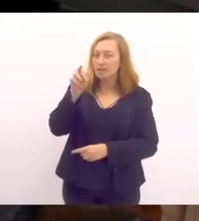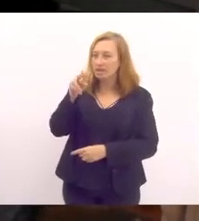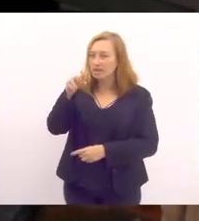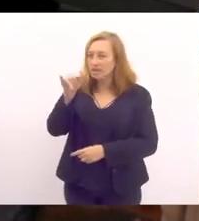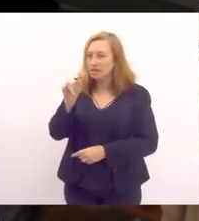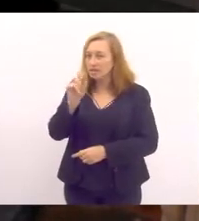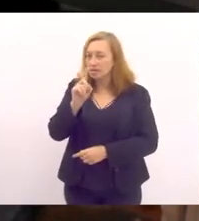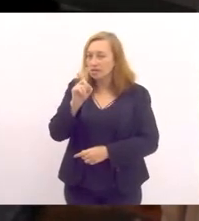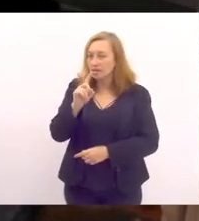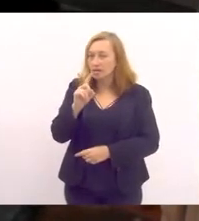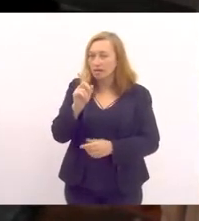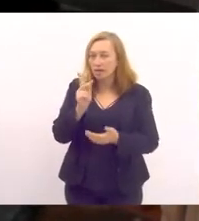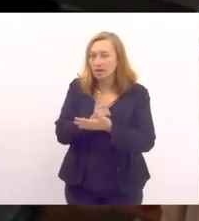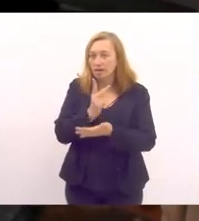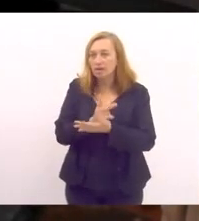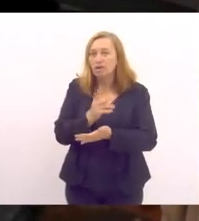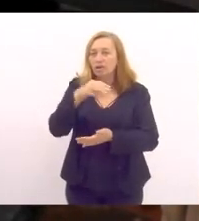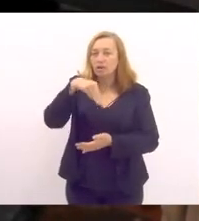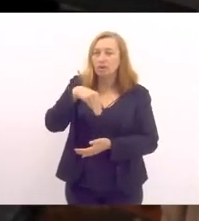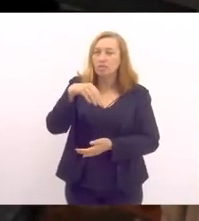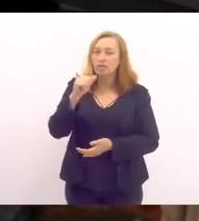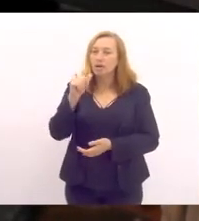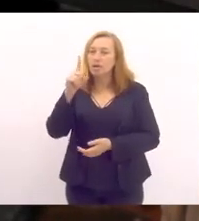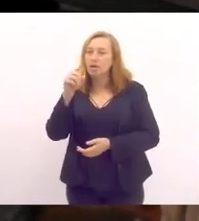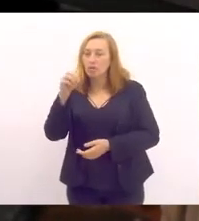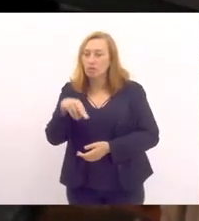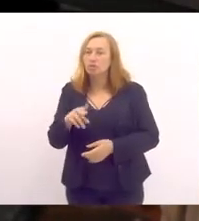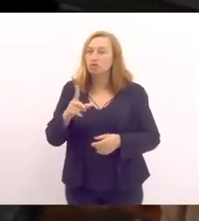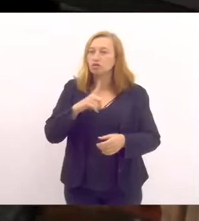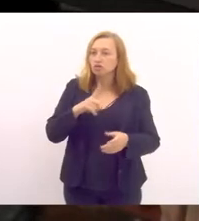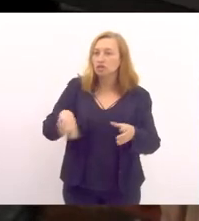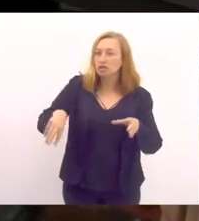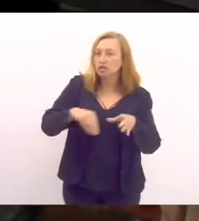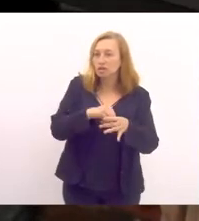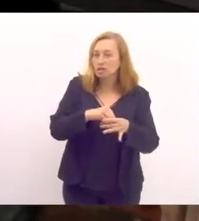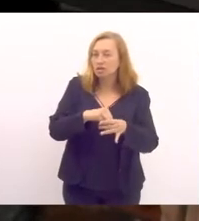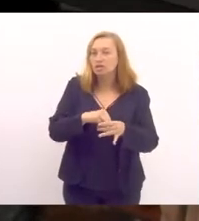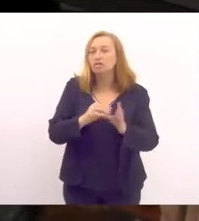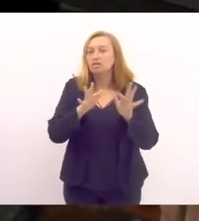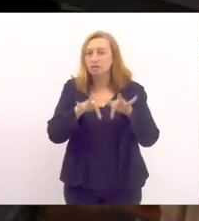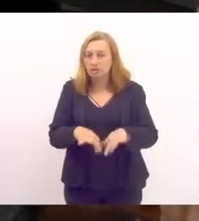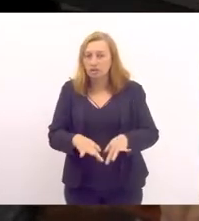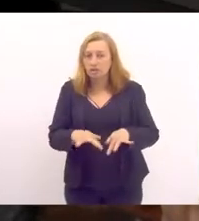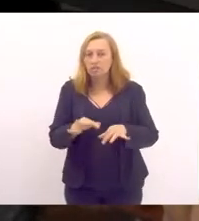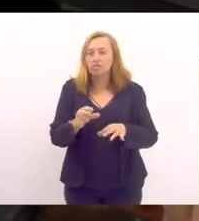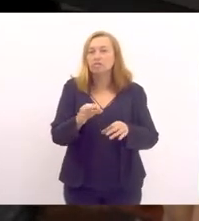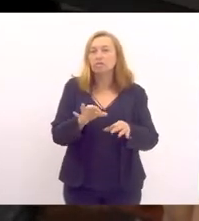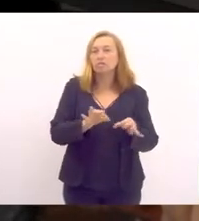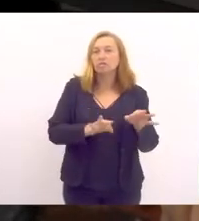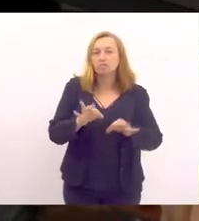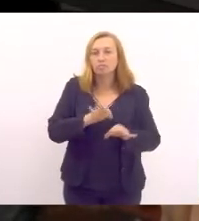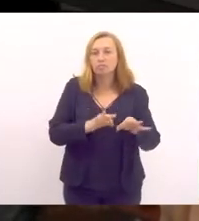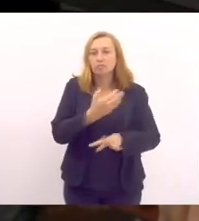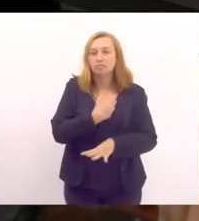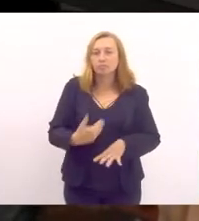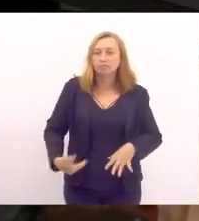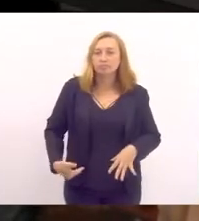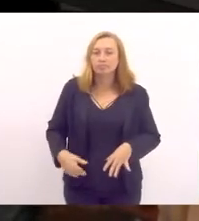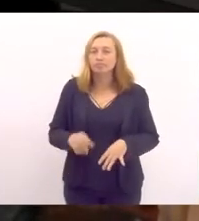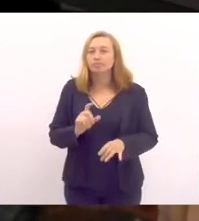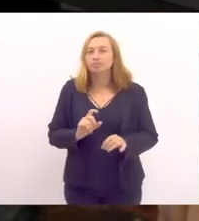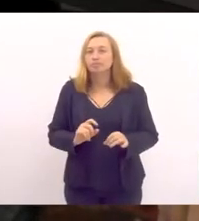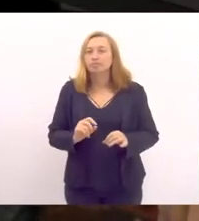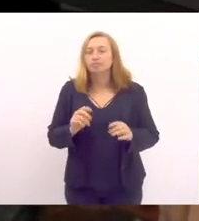estapafúrdia. O Molon tinha, dentro da formatação final do programa de governo, colocado que